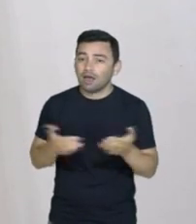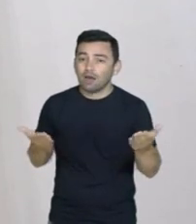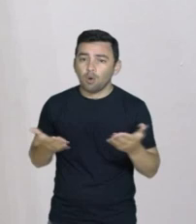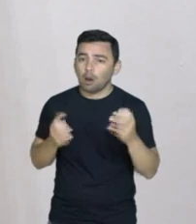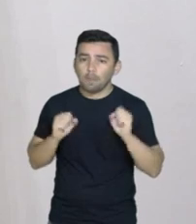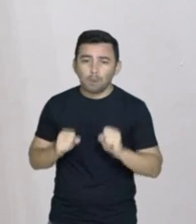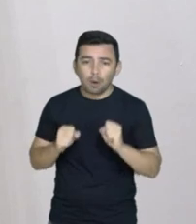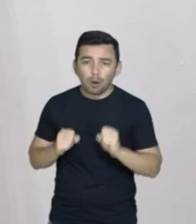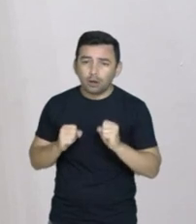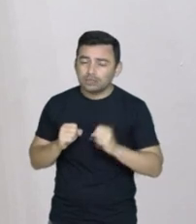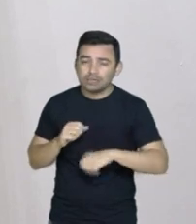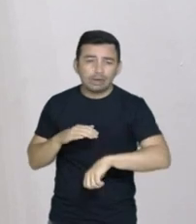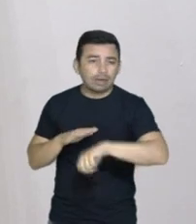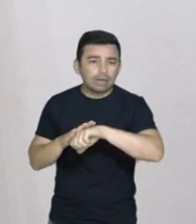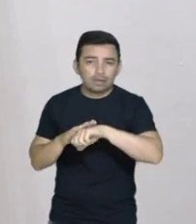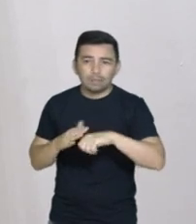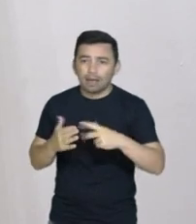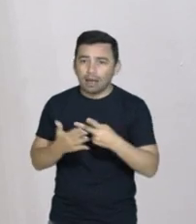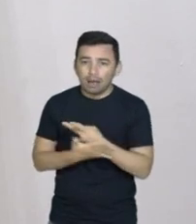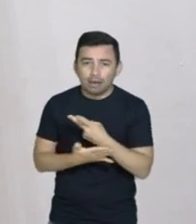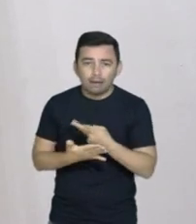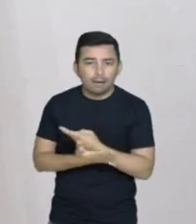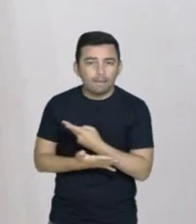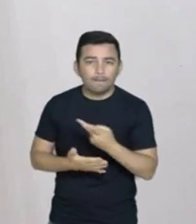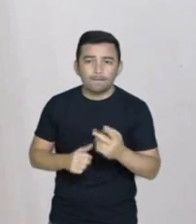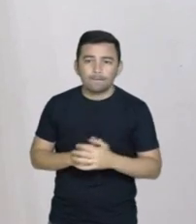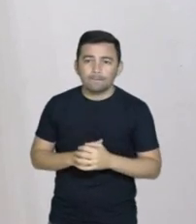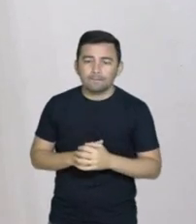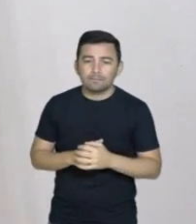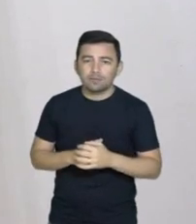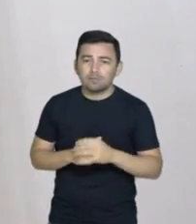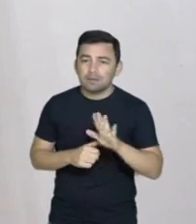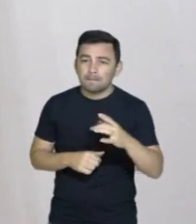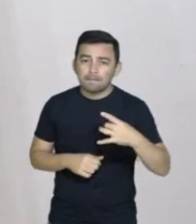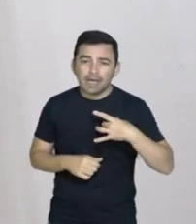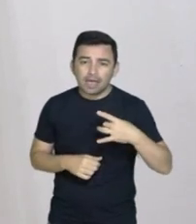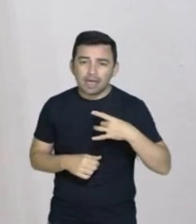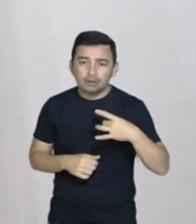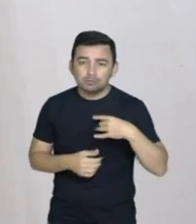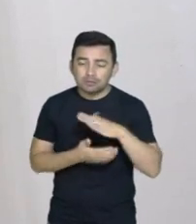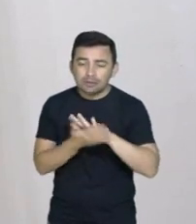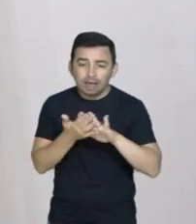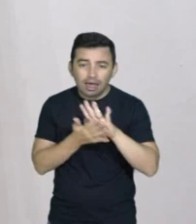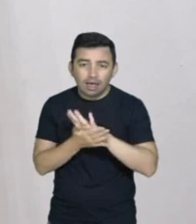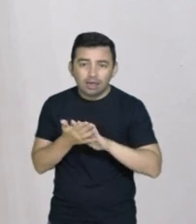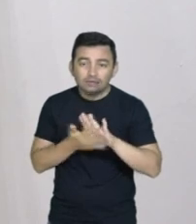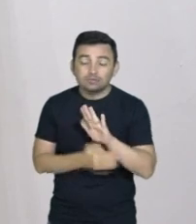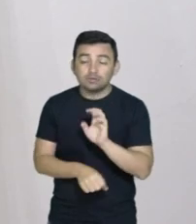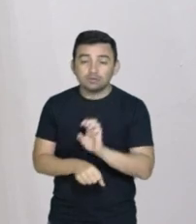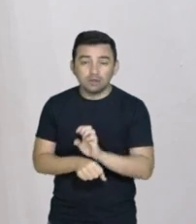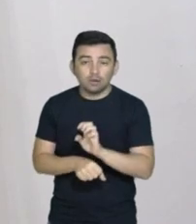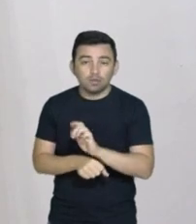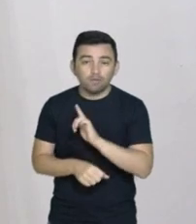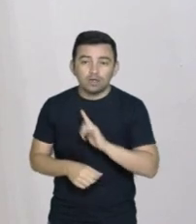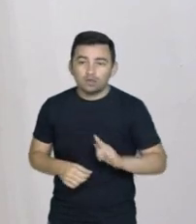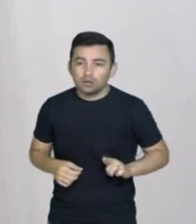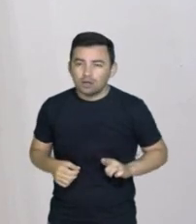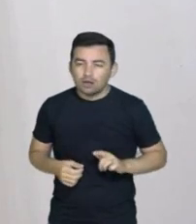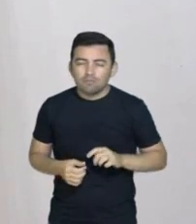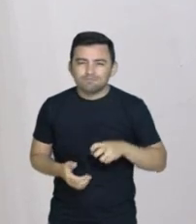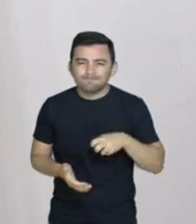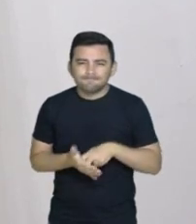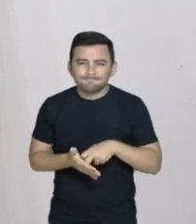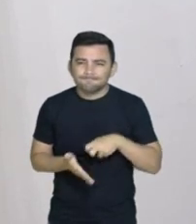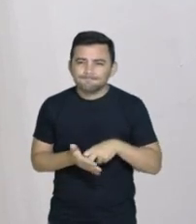qualquer tipo de ilicitude sem ter o medo da mão forte do estado na penalização